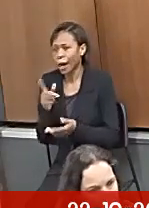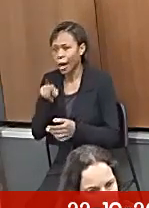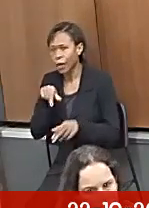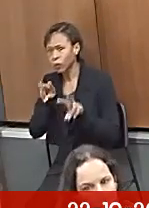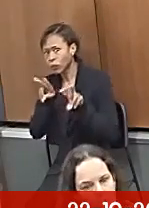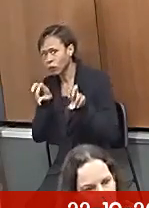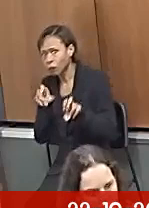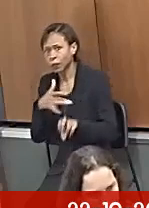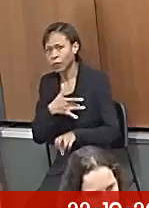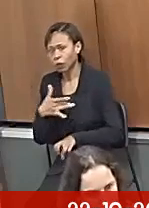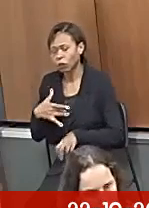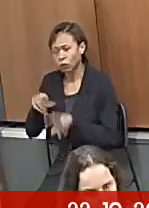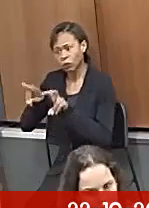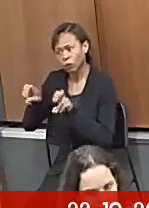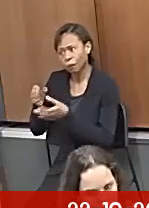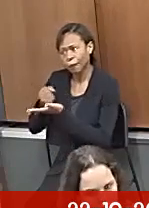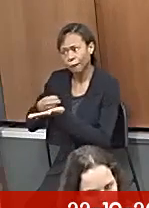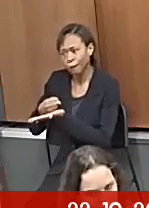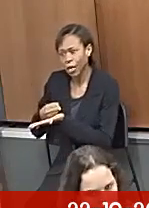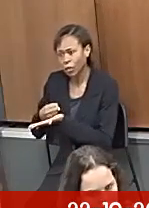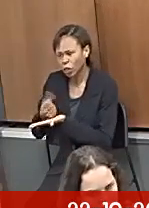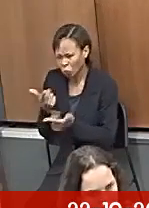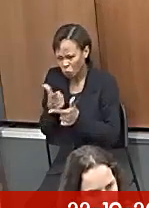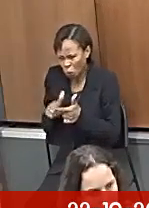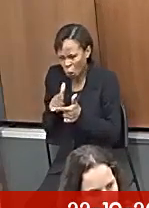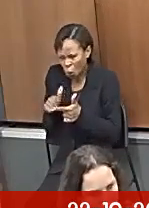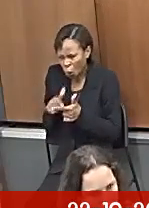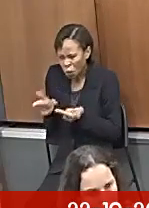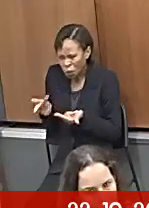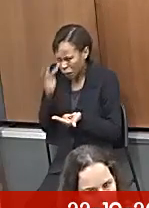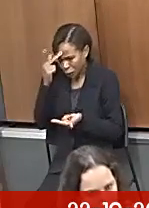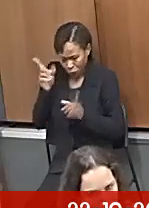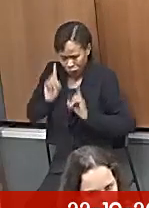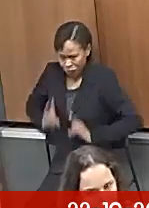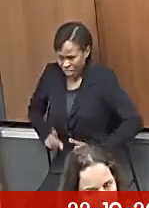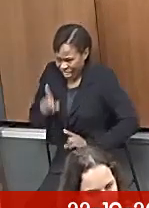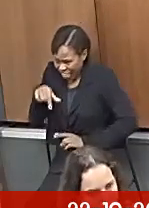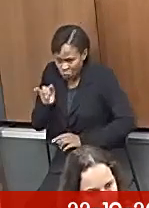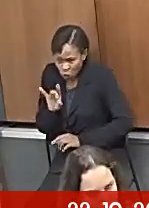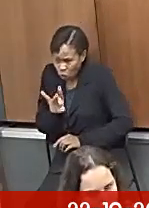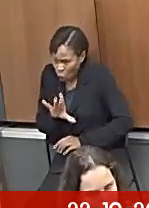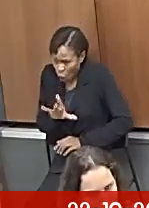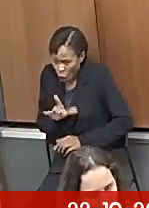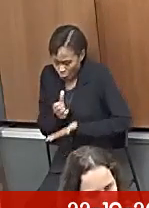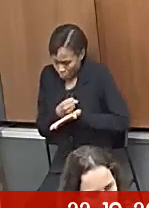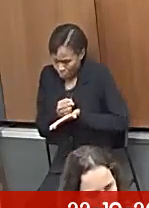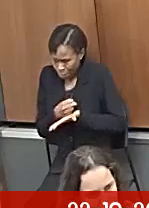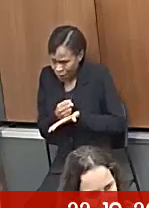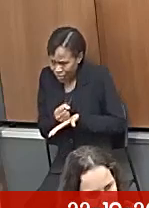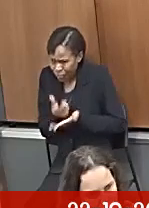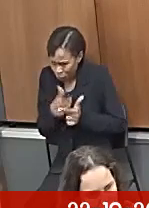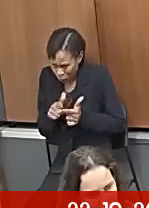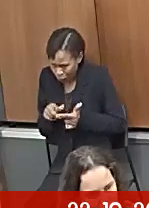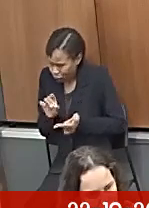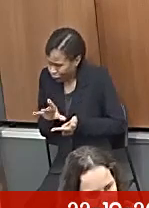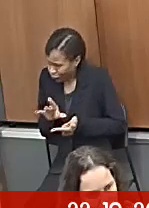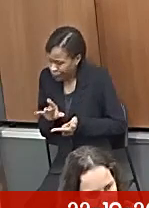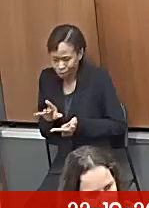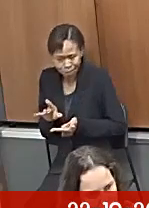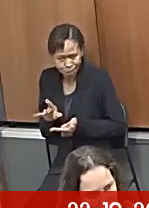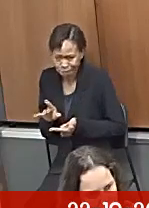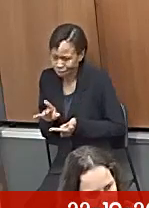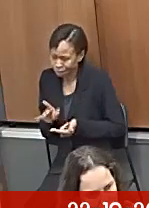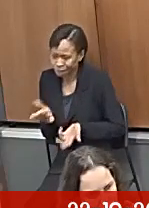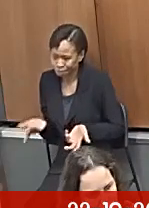saúde, sobre medicamento, como se o problema da pessoa com deficiência fosse só medicamento. Né?